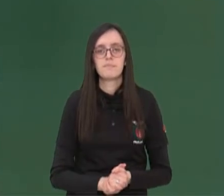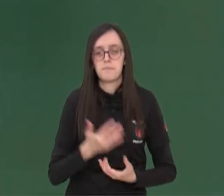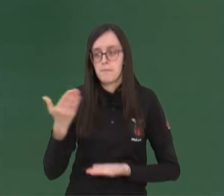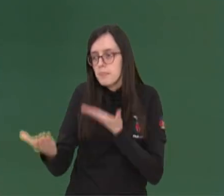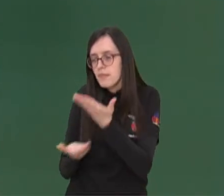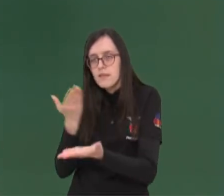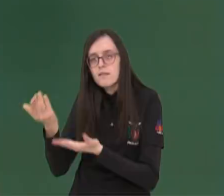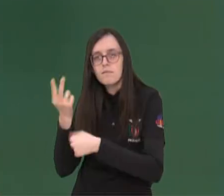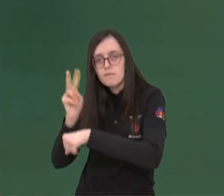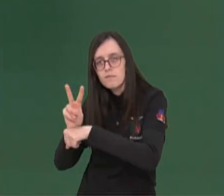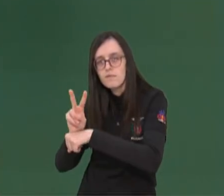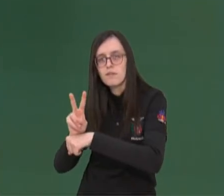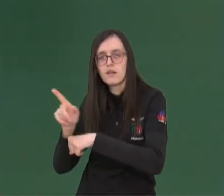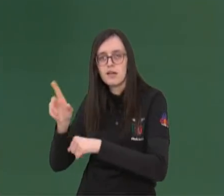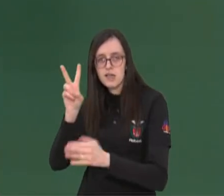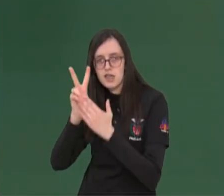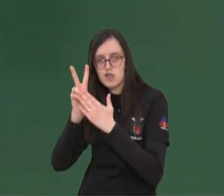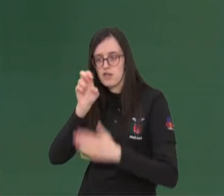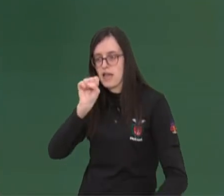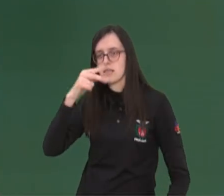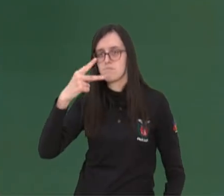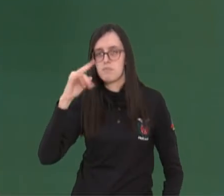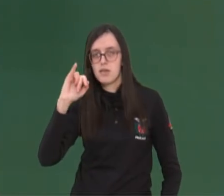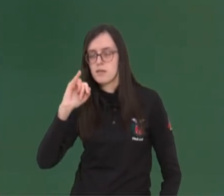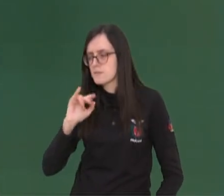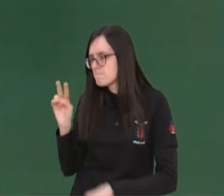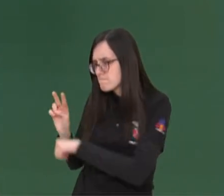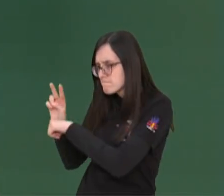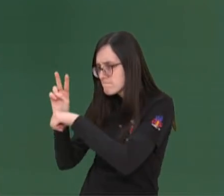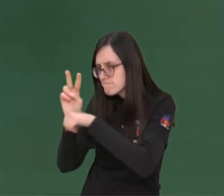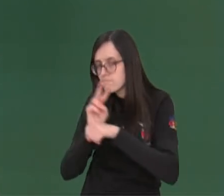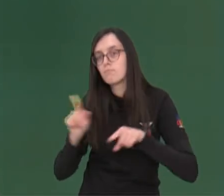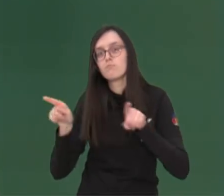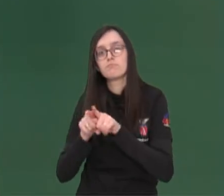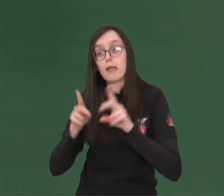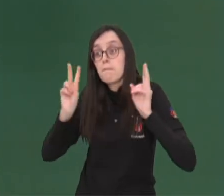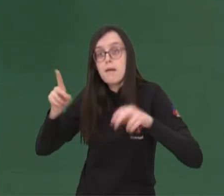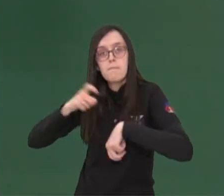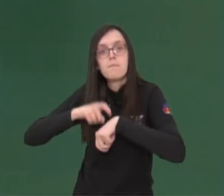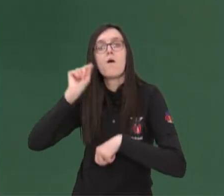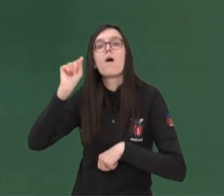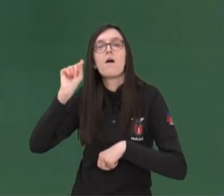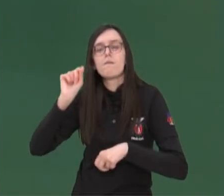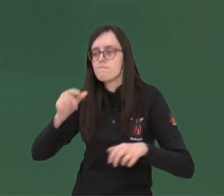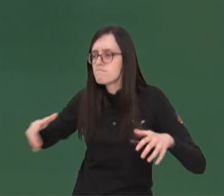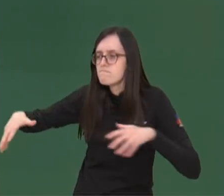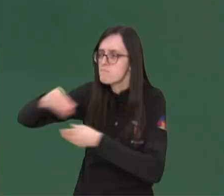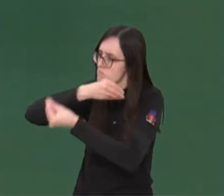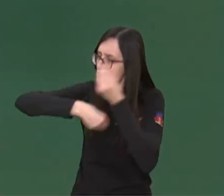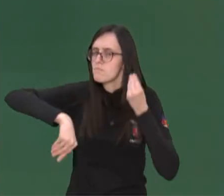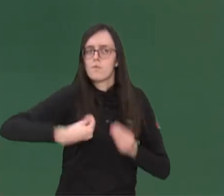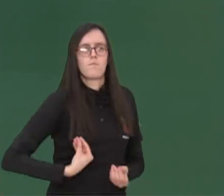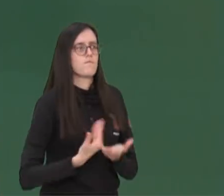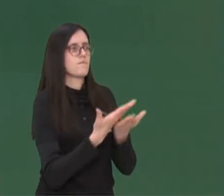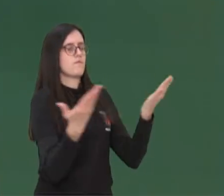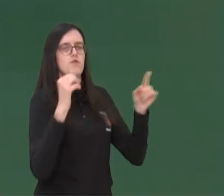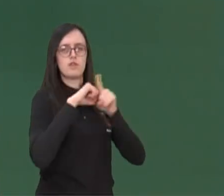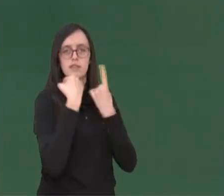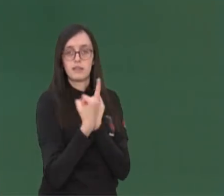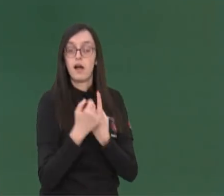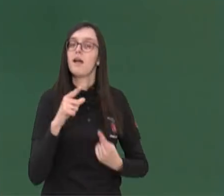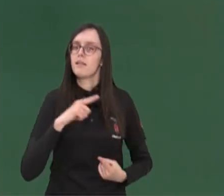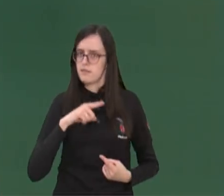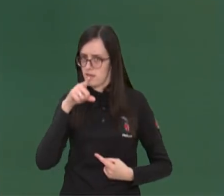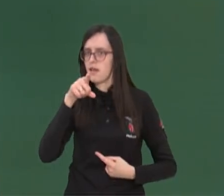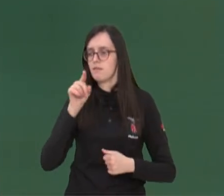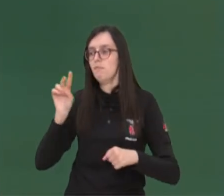de Proteção ao Índio atuou para proteger e, ao mesmo tempo, integrar o indígena à sociedade. Existe uma